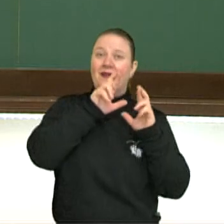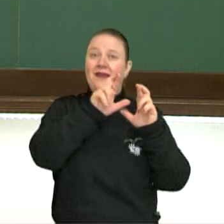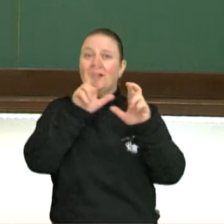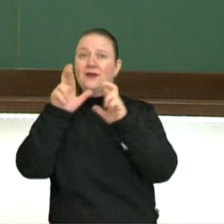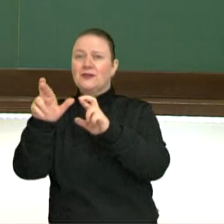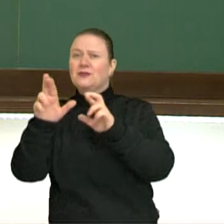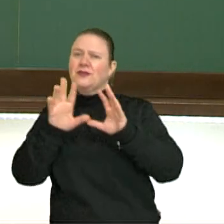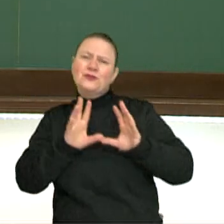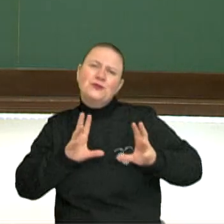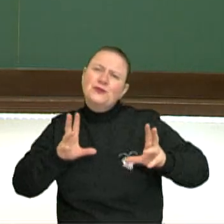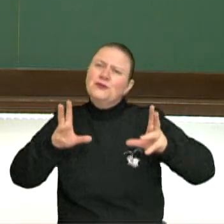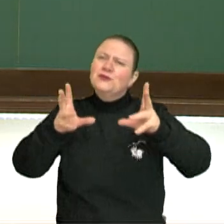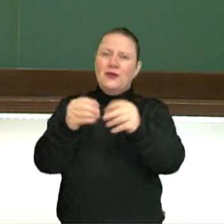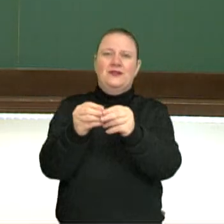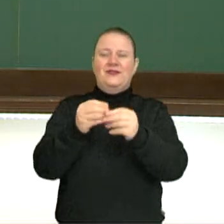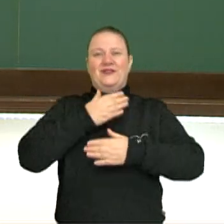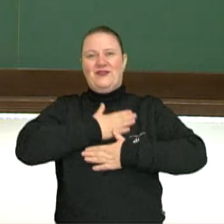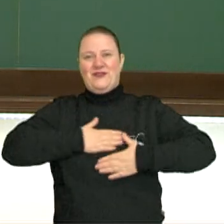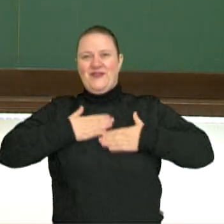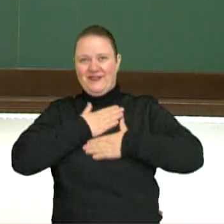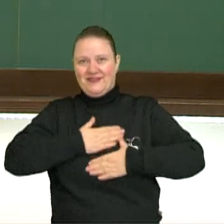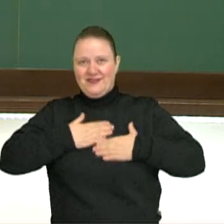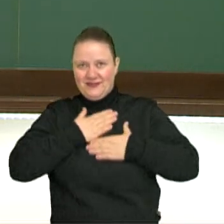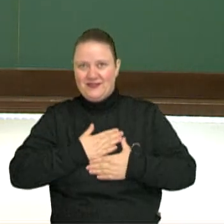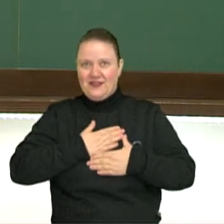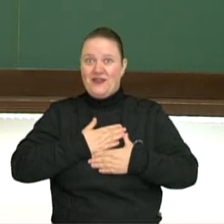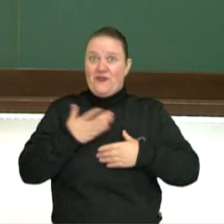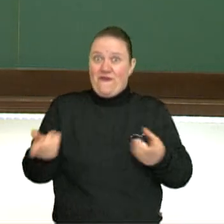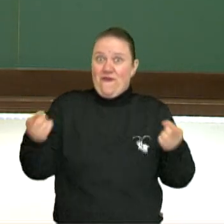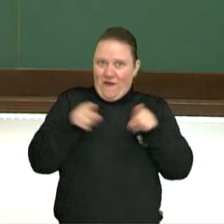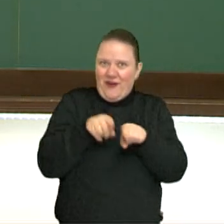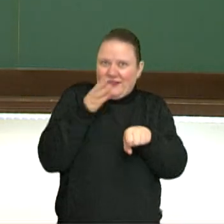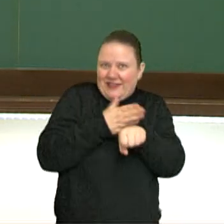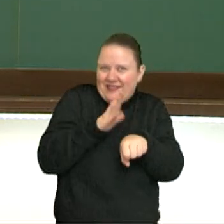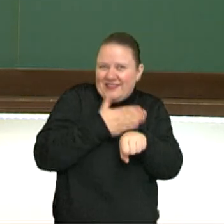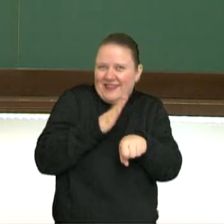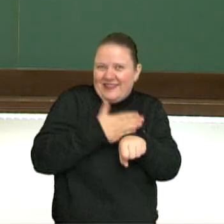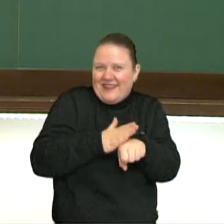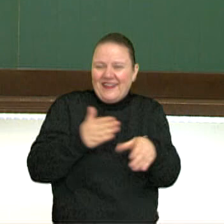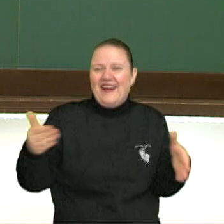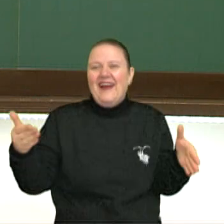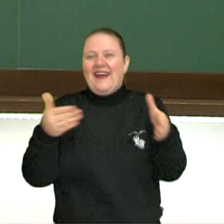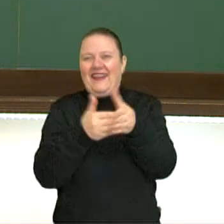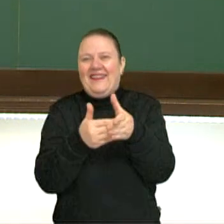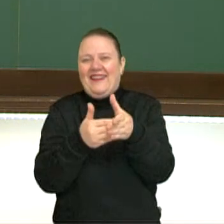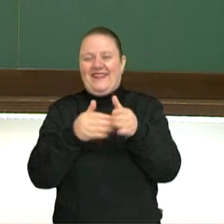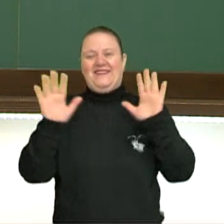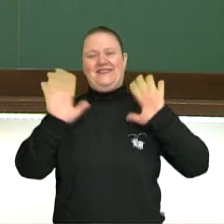dessa aula, desse vídeo. Refaça os exercícios e até mais.